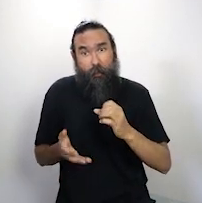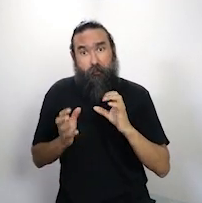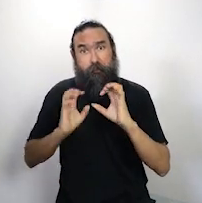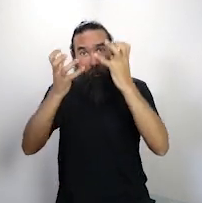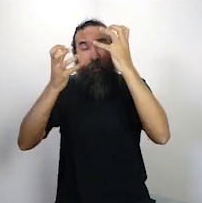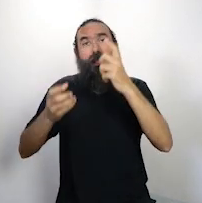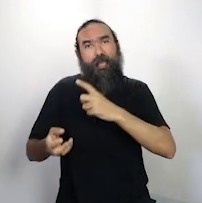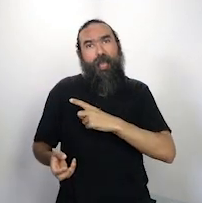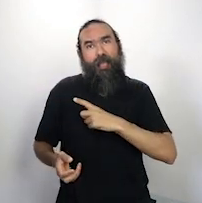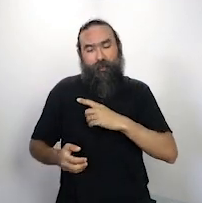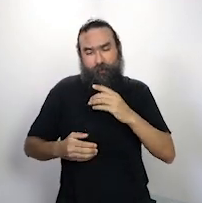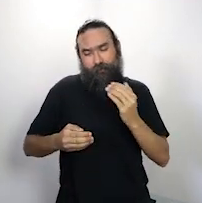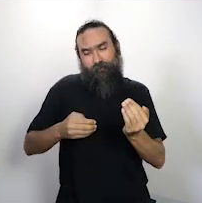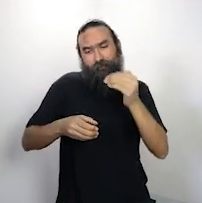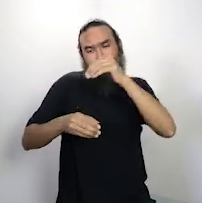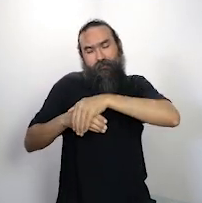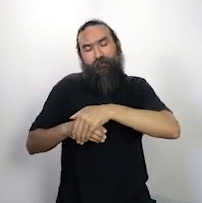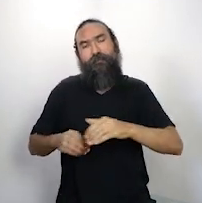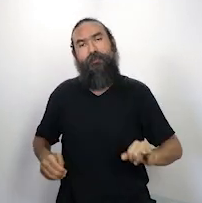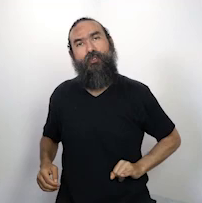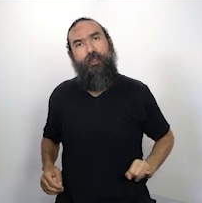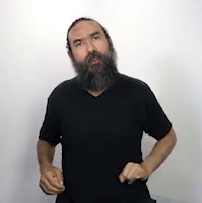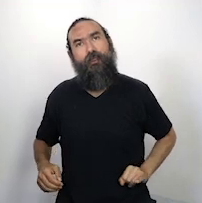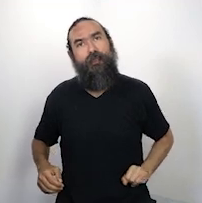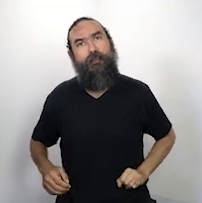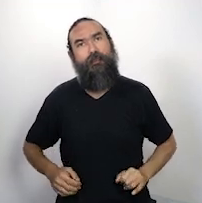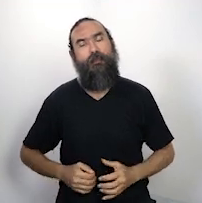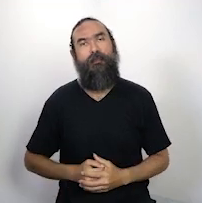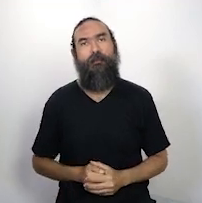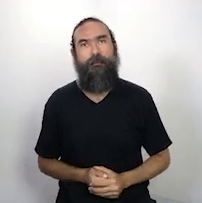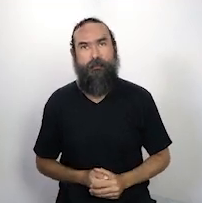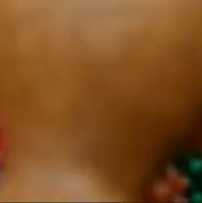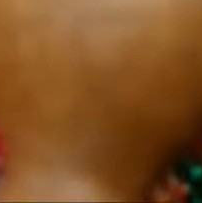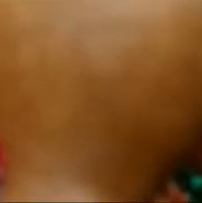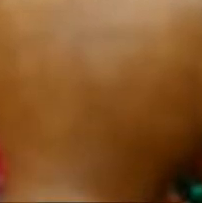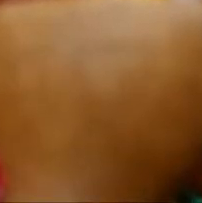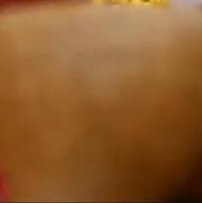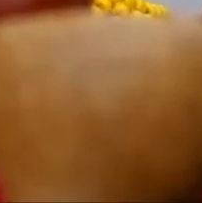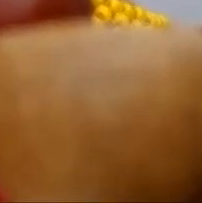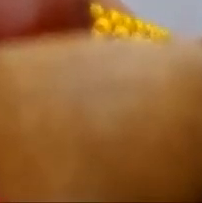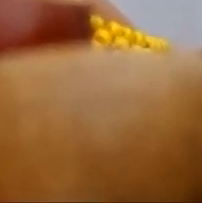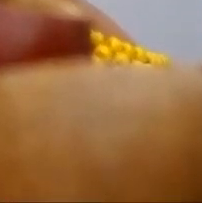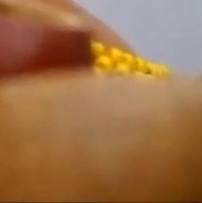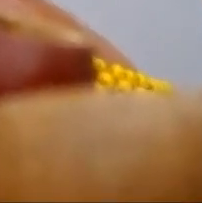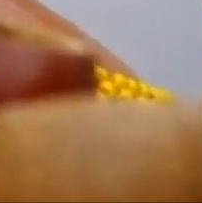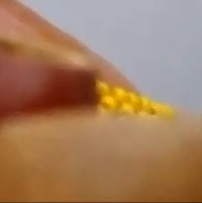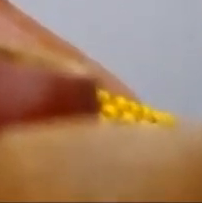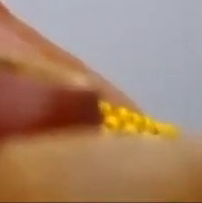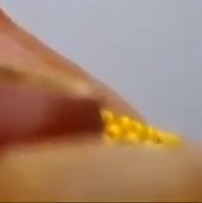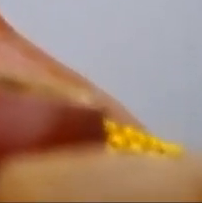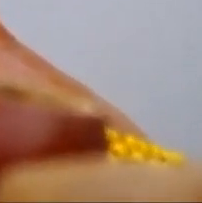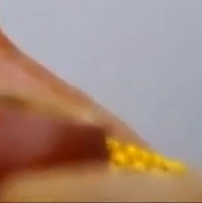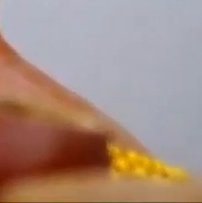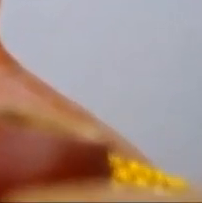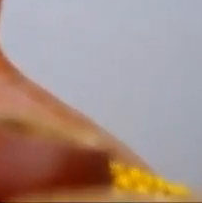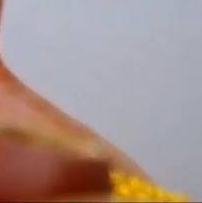nação divina, salve a sereia do mar, o amarelo da